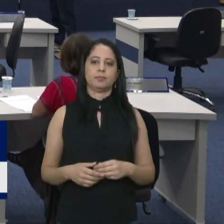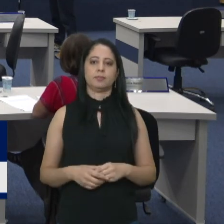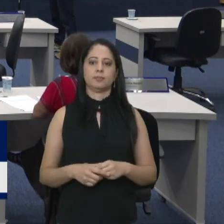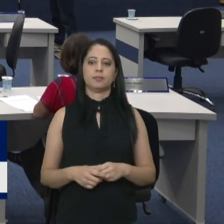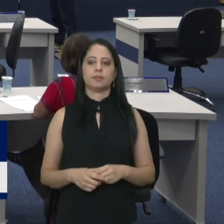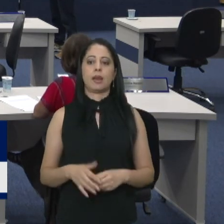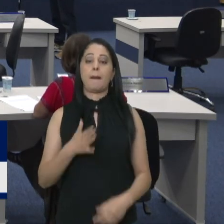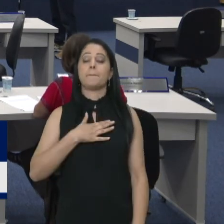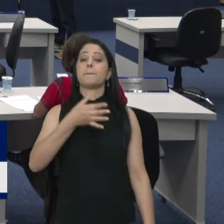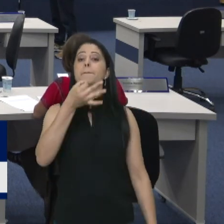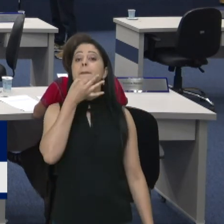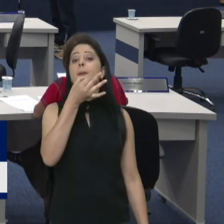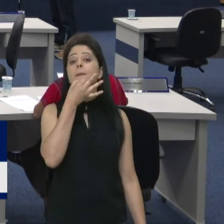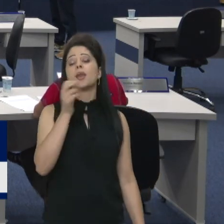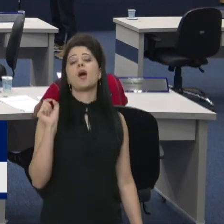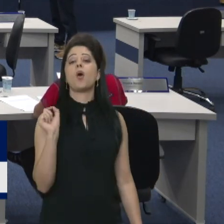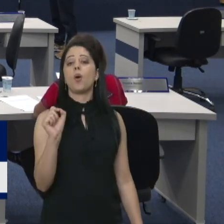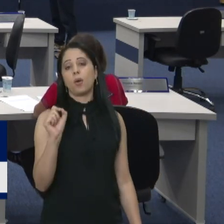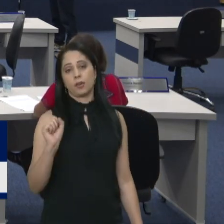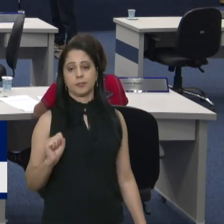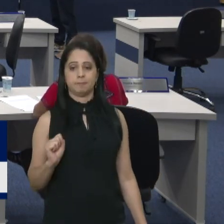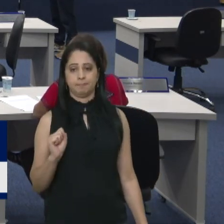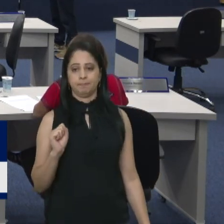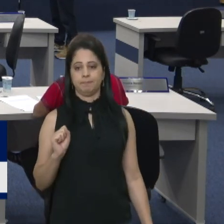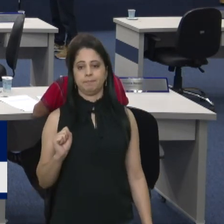que eu acho é que